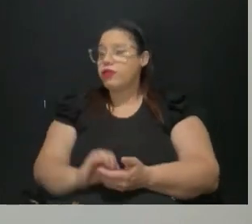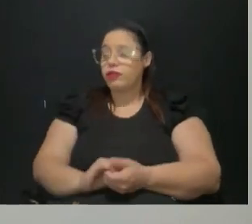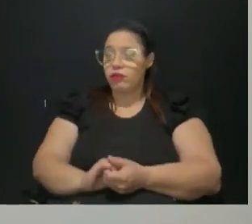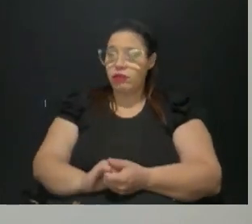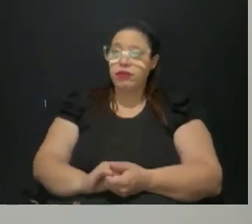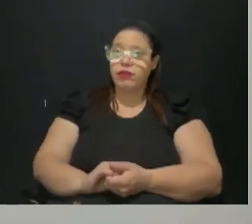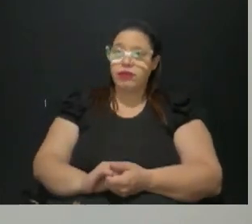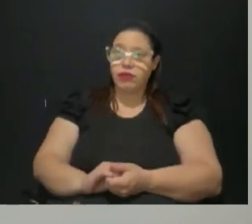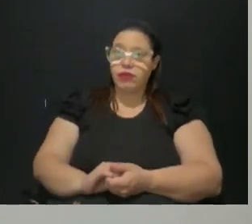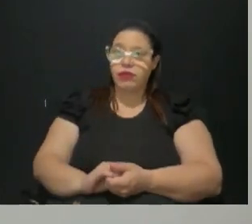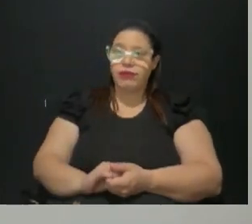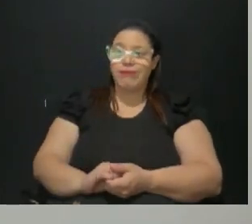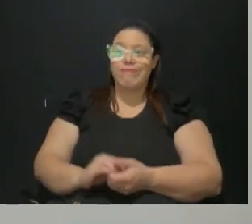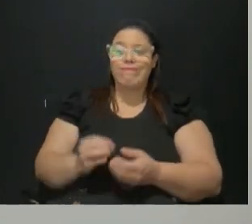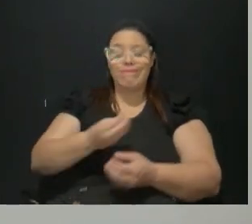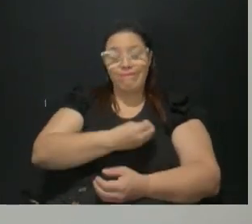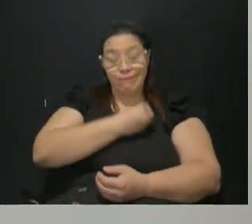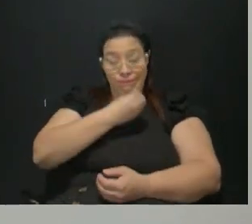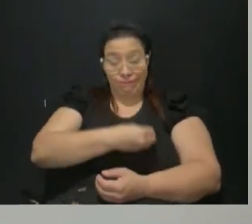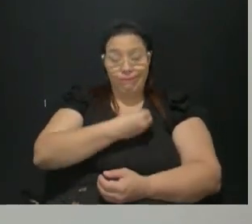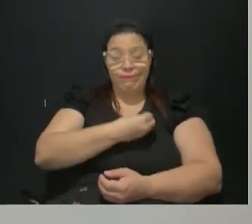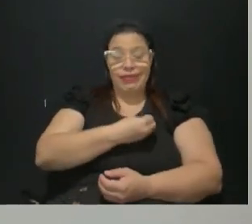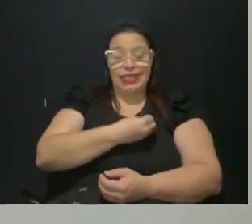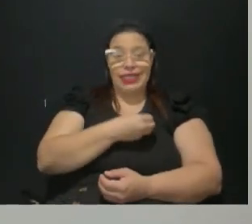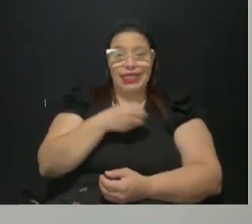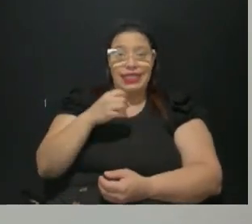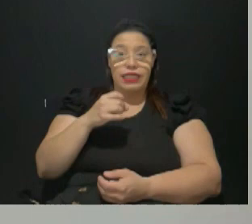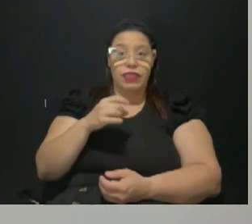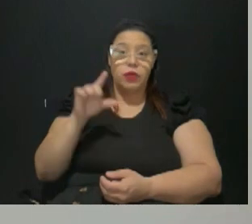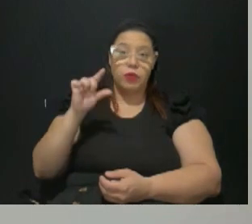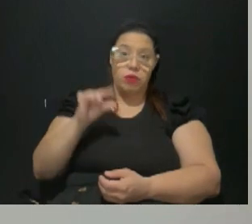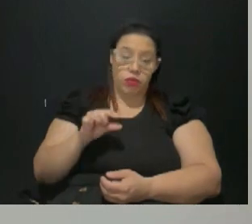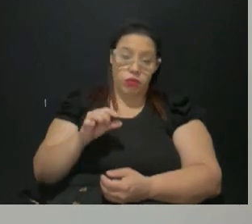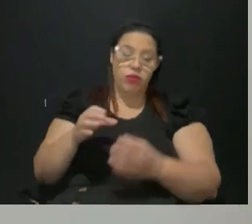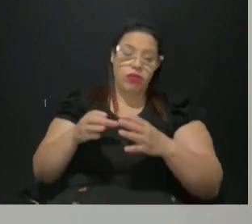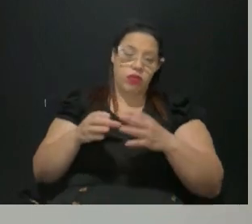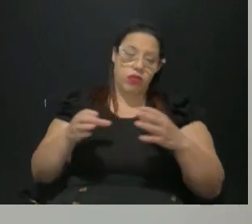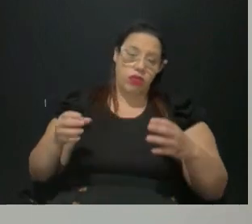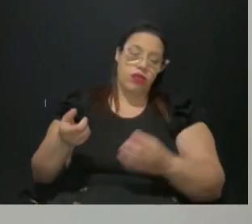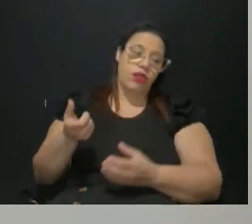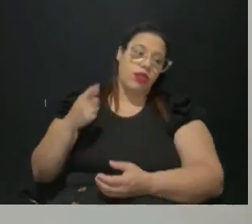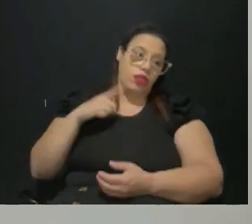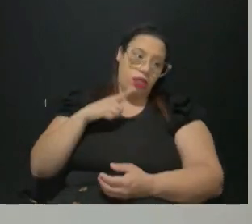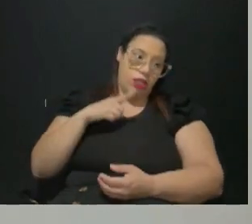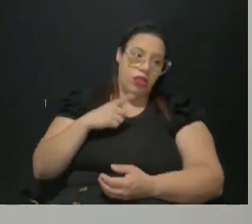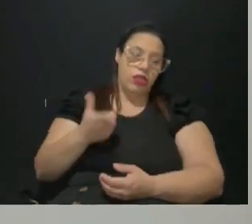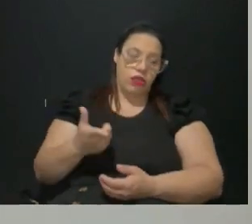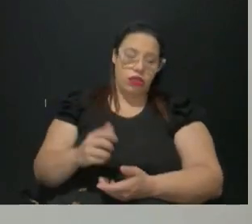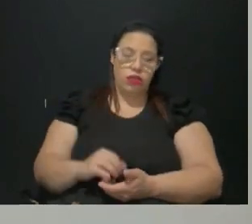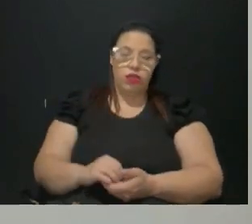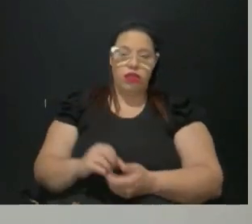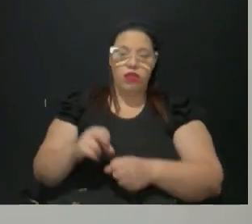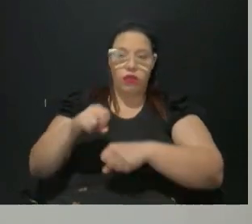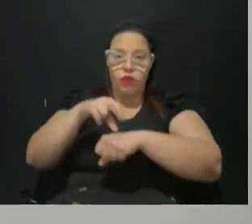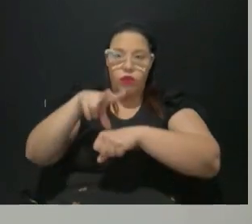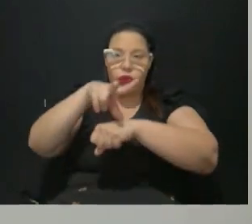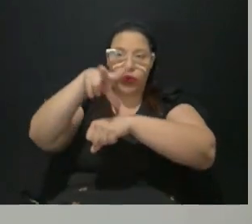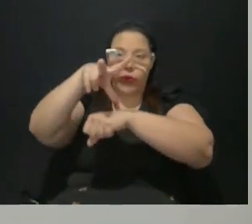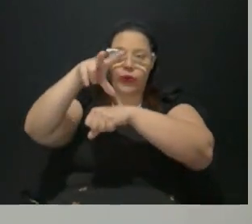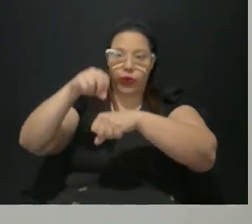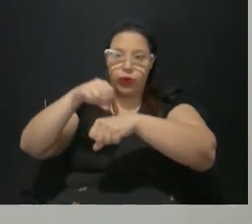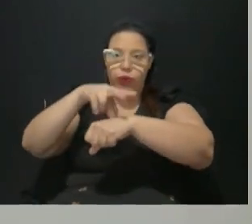a gente ainda vive com muito menos casos do que a gente teve, mas o vírus ainda